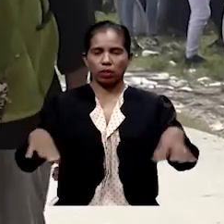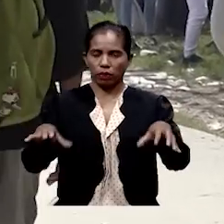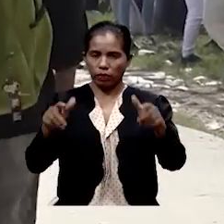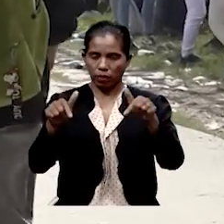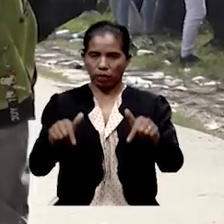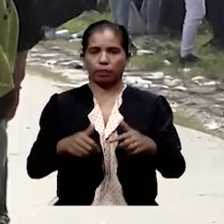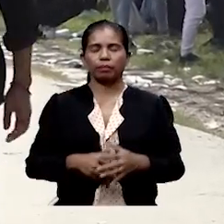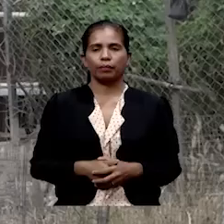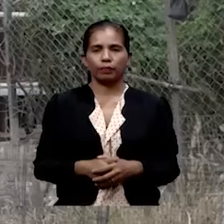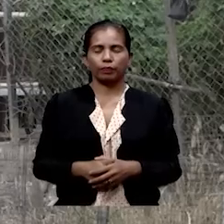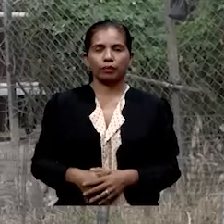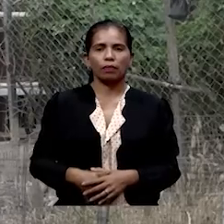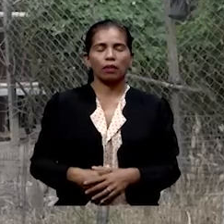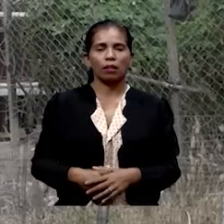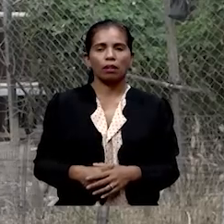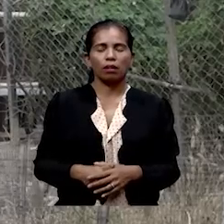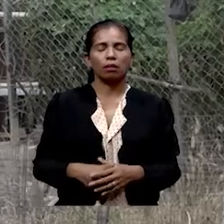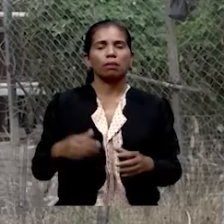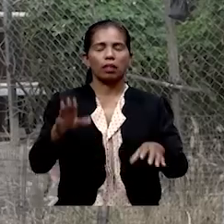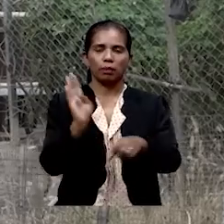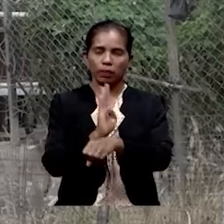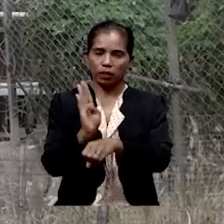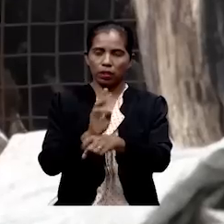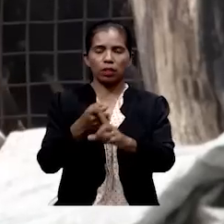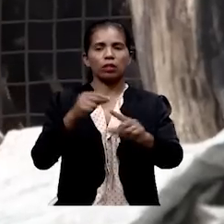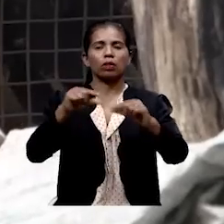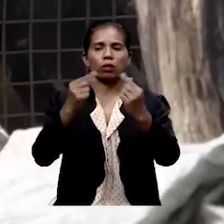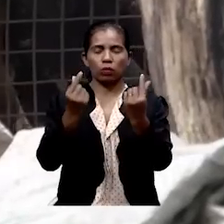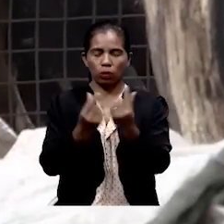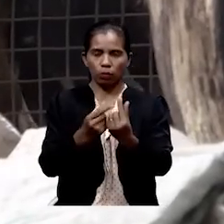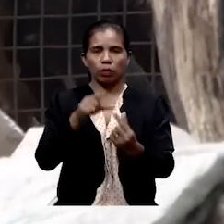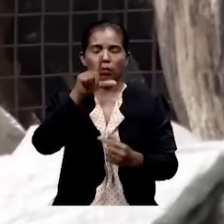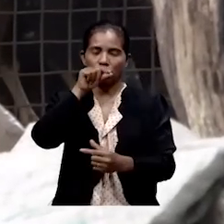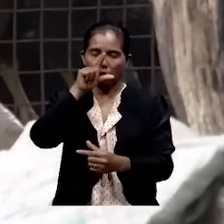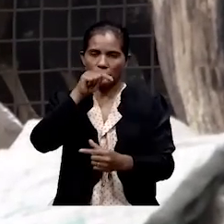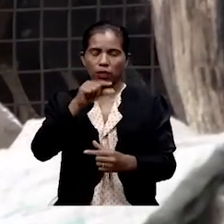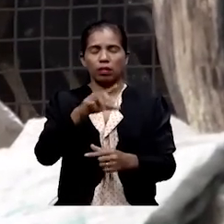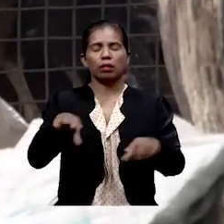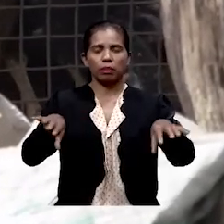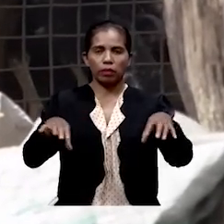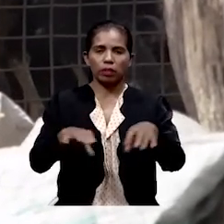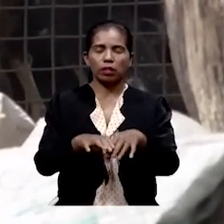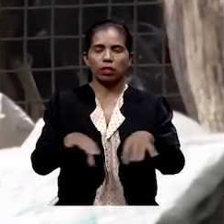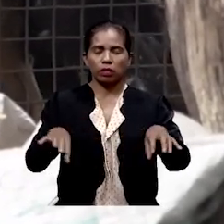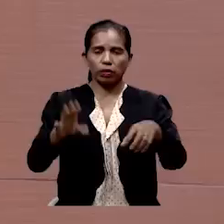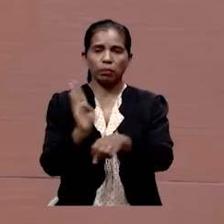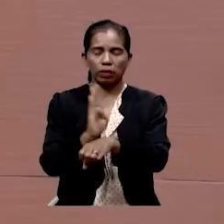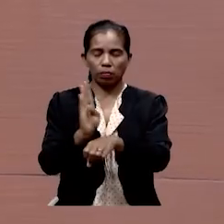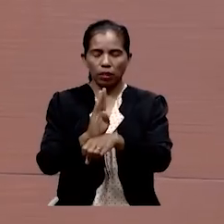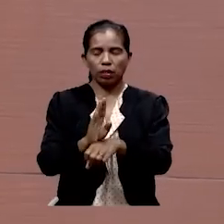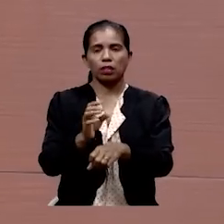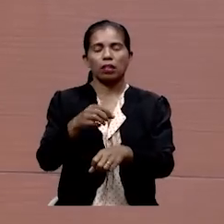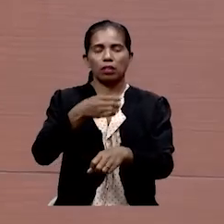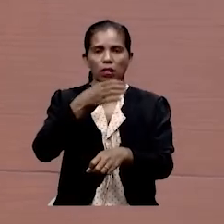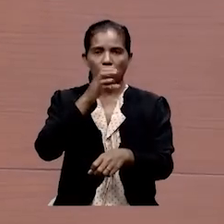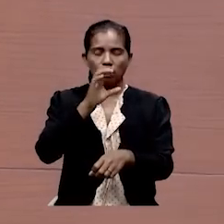railaran. Balung negosiu li husi grupu hakiak manu, balung negosiu mobile cafe, kobi